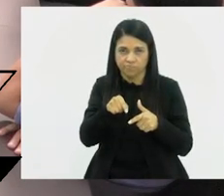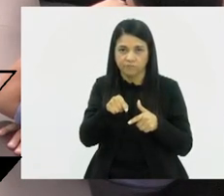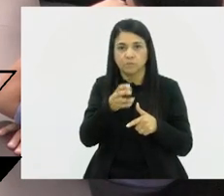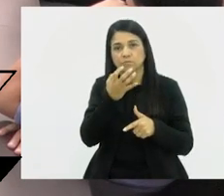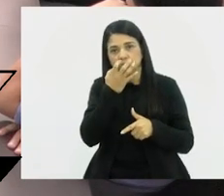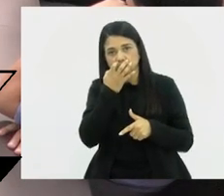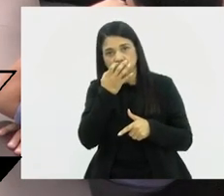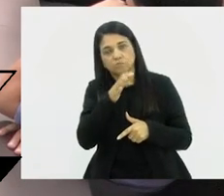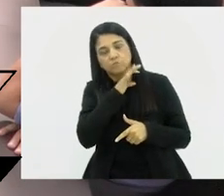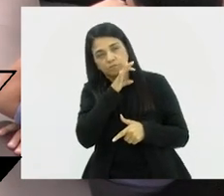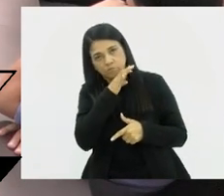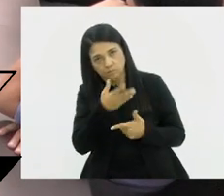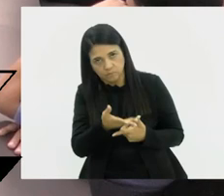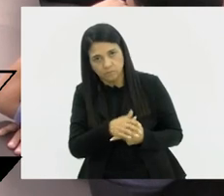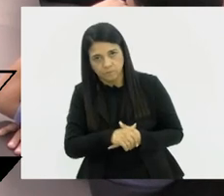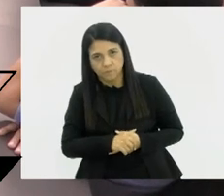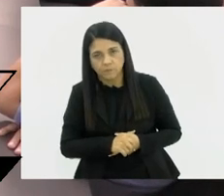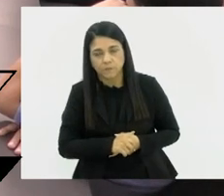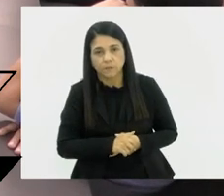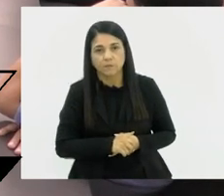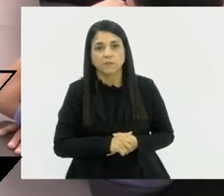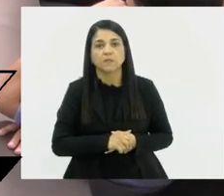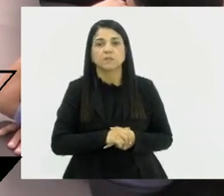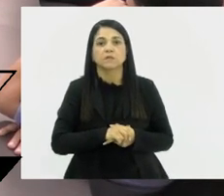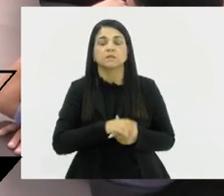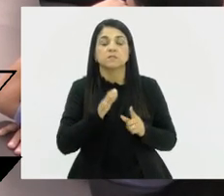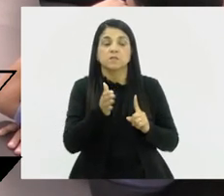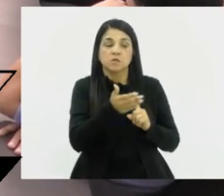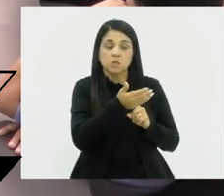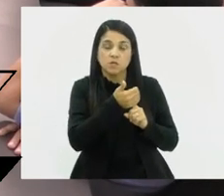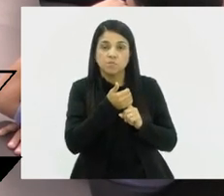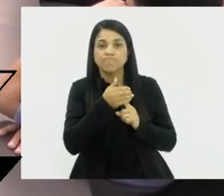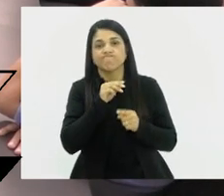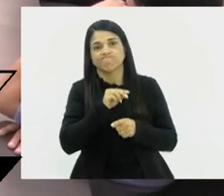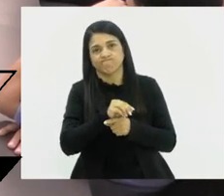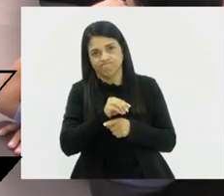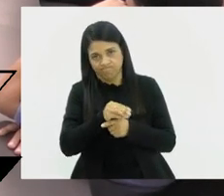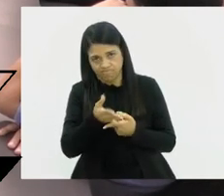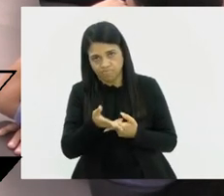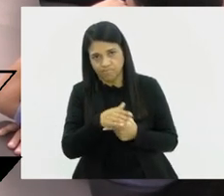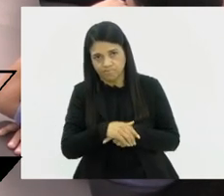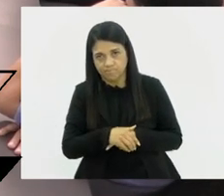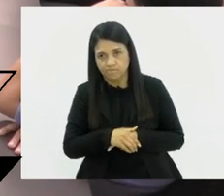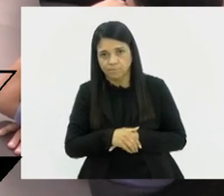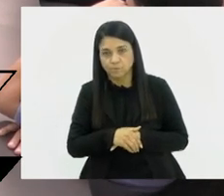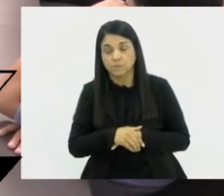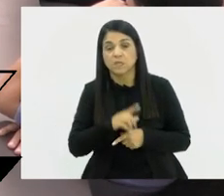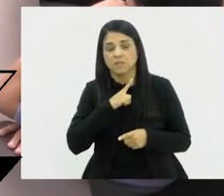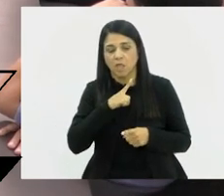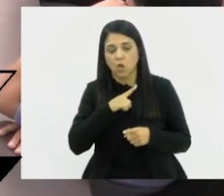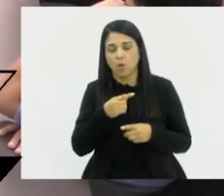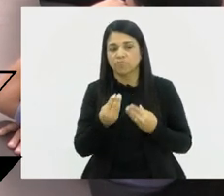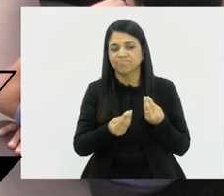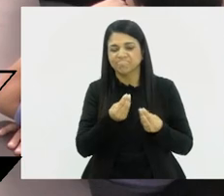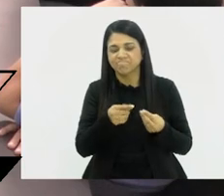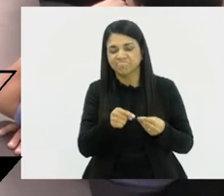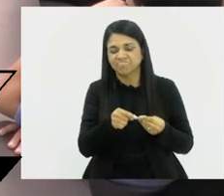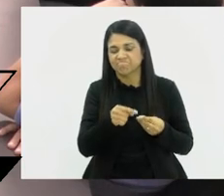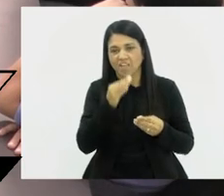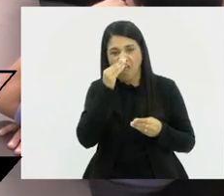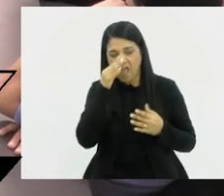ou irresponsáveis que abrigam e que cuidam desses animais, que os têm como muitas vezes como objetos, né, e não dão a eles a